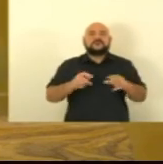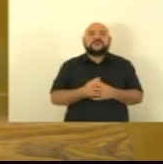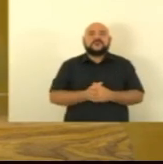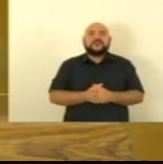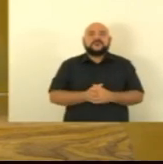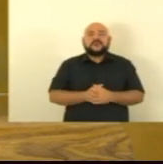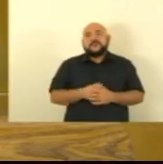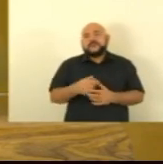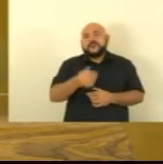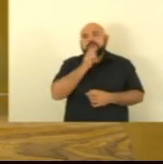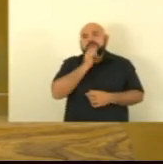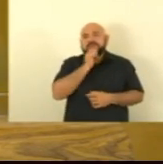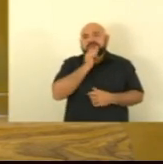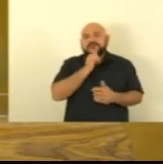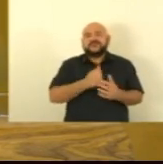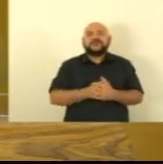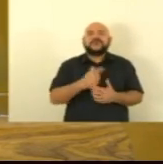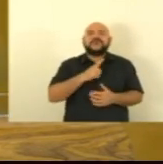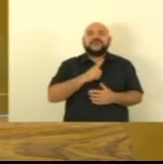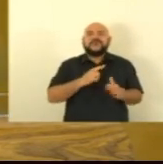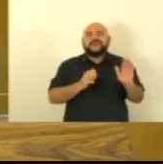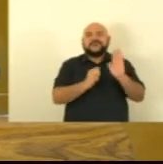Síndrome de Down.